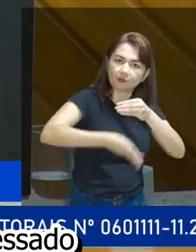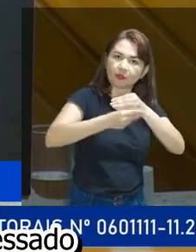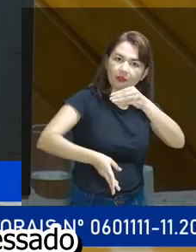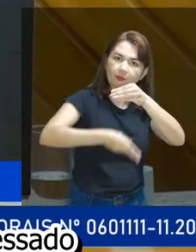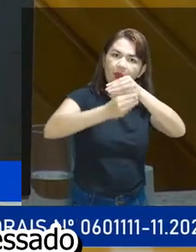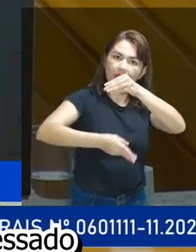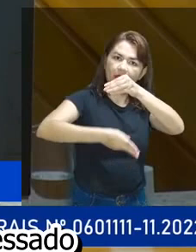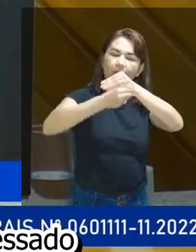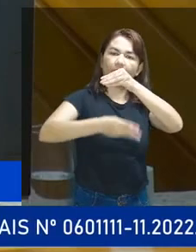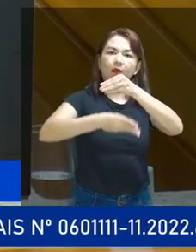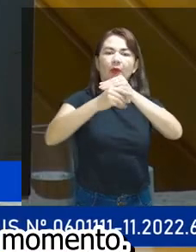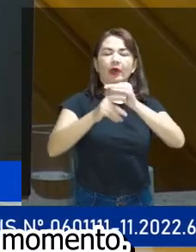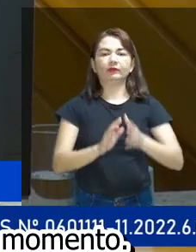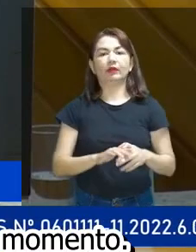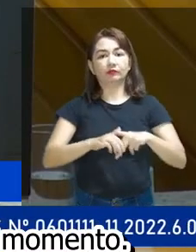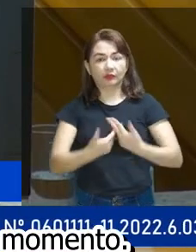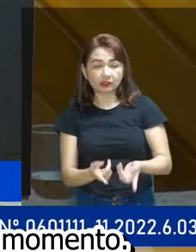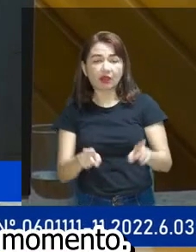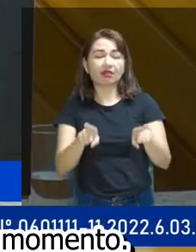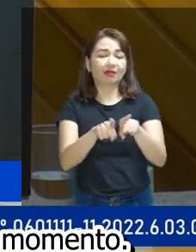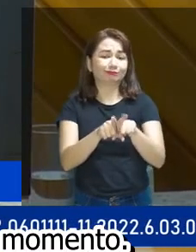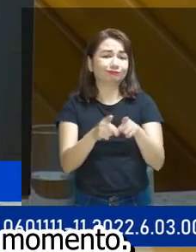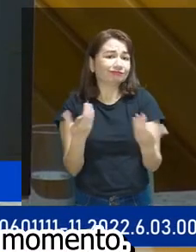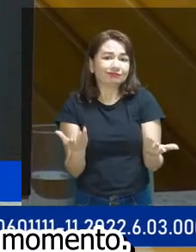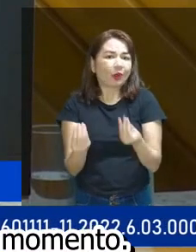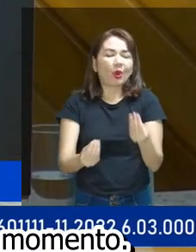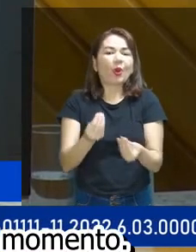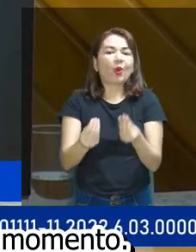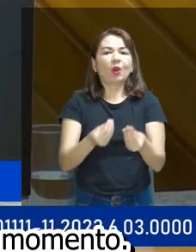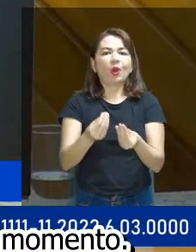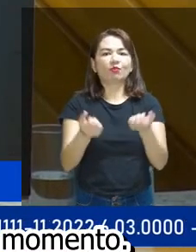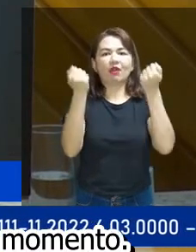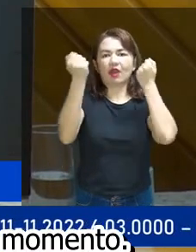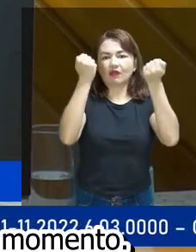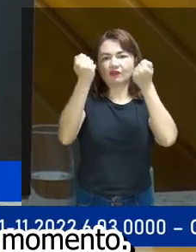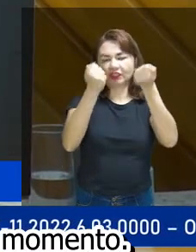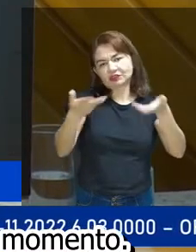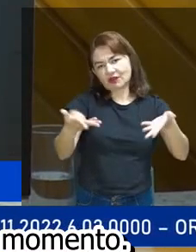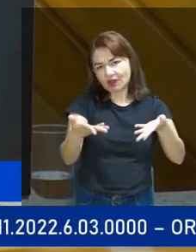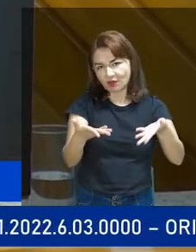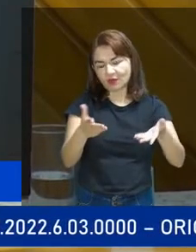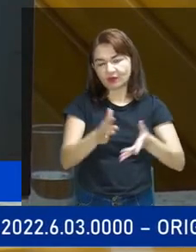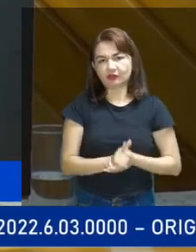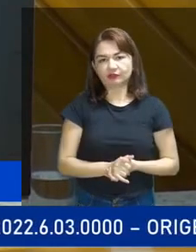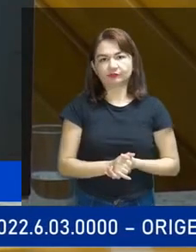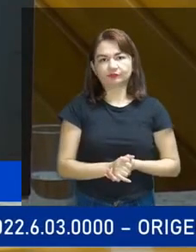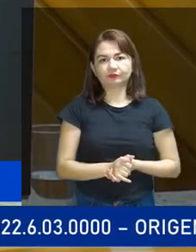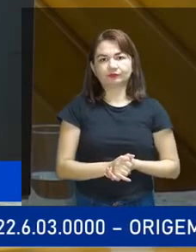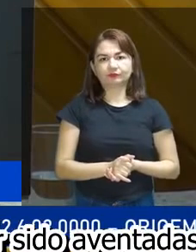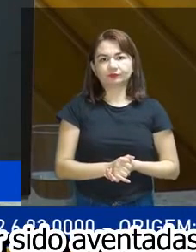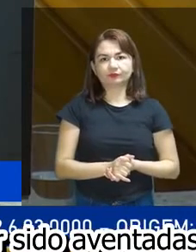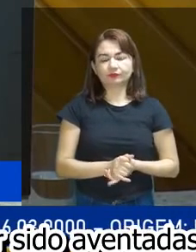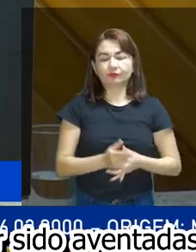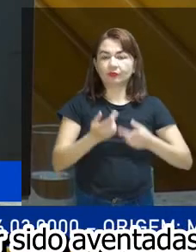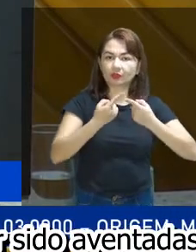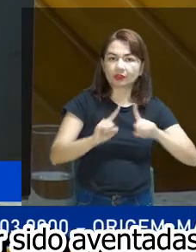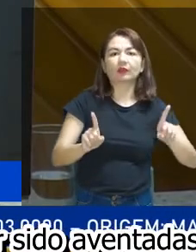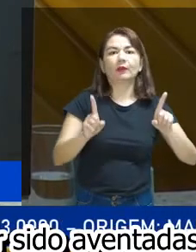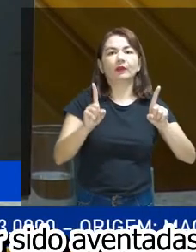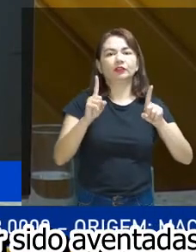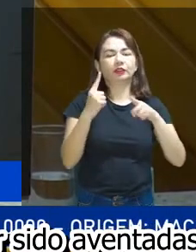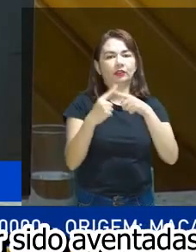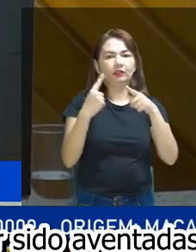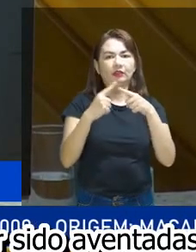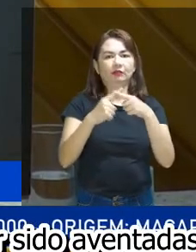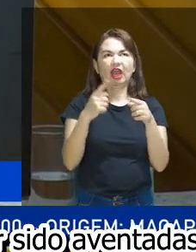documentos pelo interessado, entendo que não devam ser objeto de análise nesse momento. A existência ou não